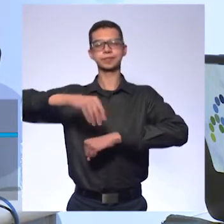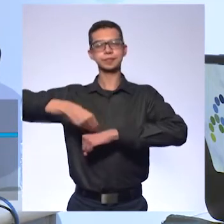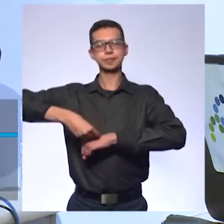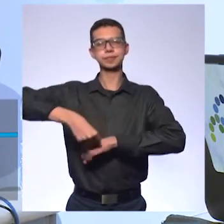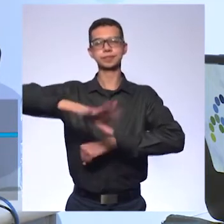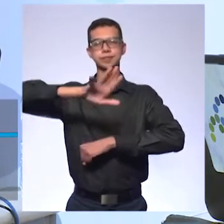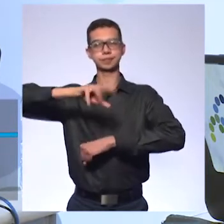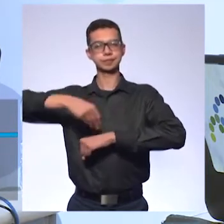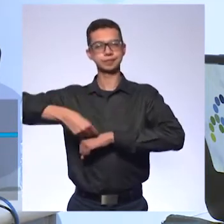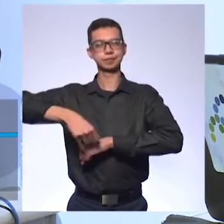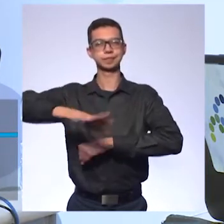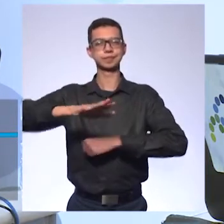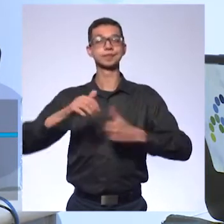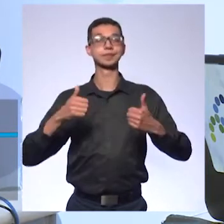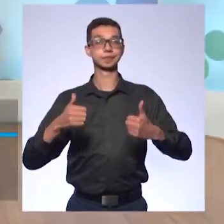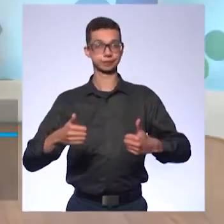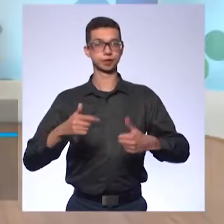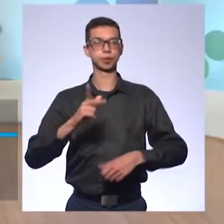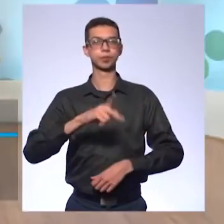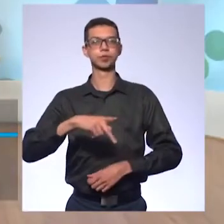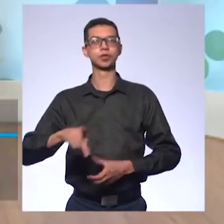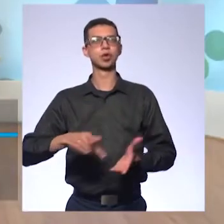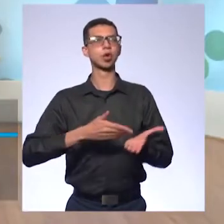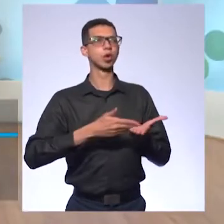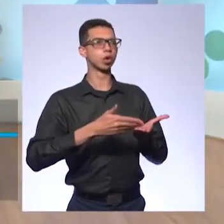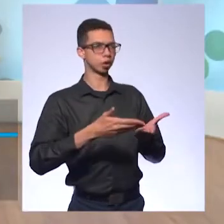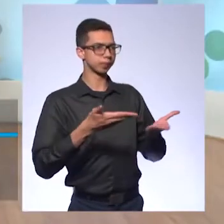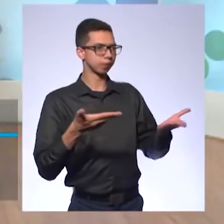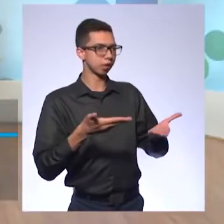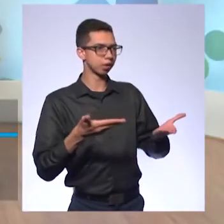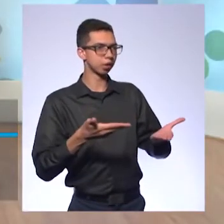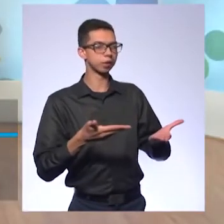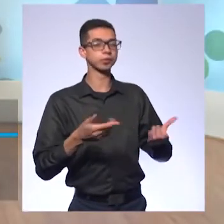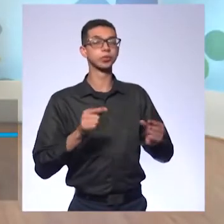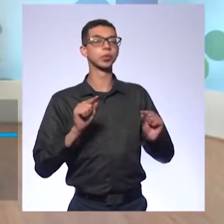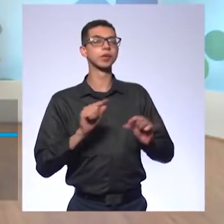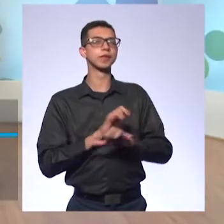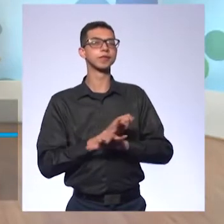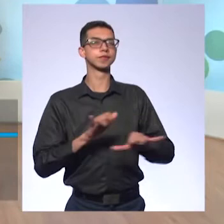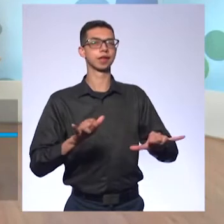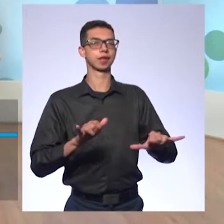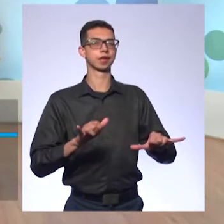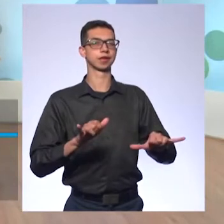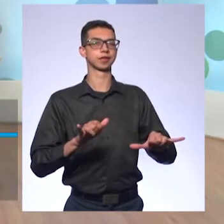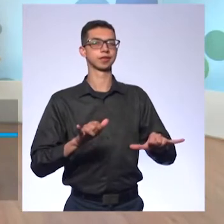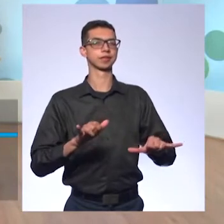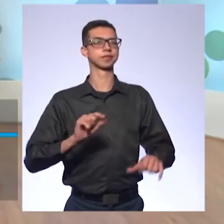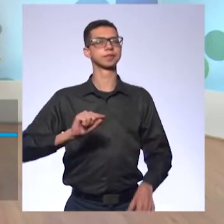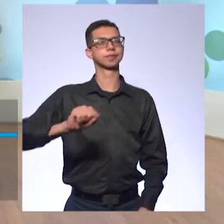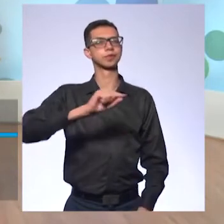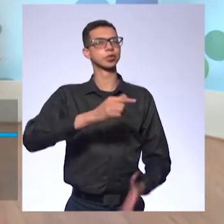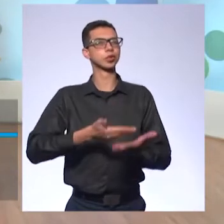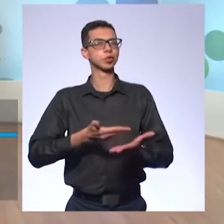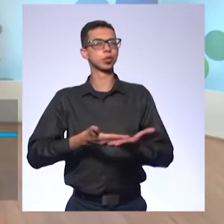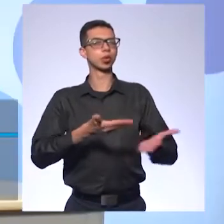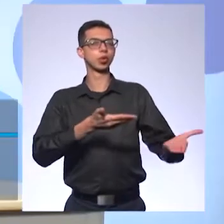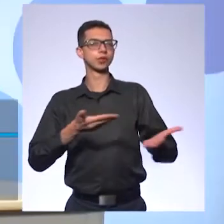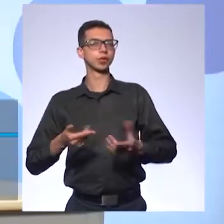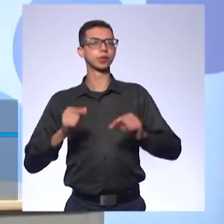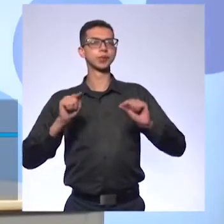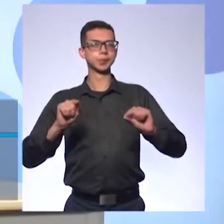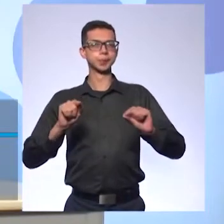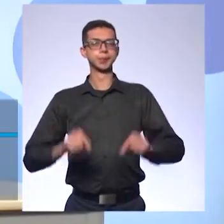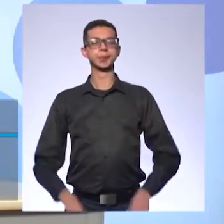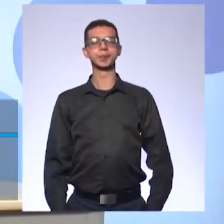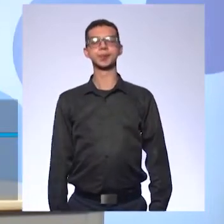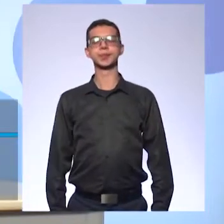Então, vamos lá, professora, qual é o convite que a gente reafirma para os nossos estudantes hoje? Muito bem, professora. Nós já falamos